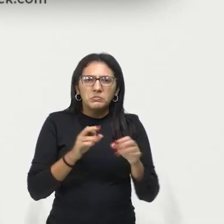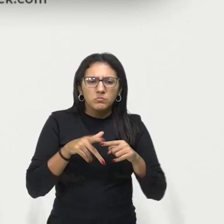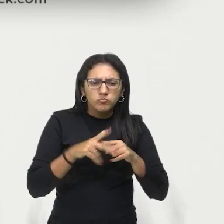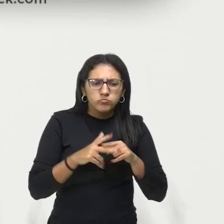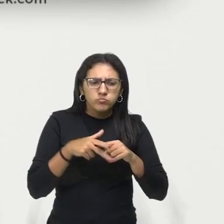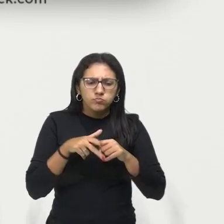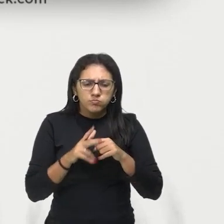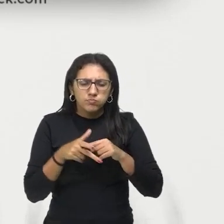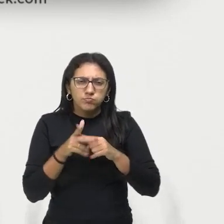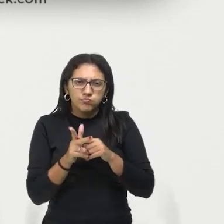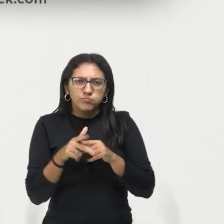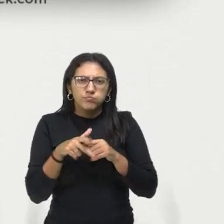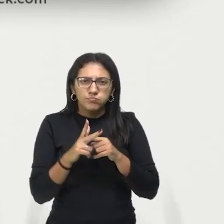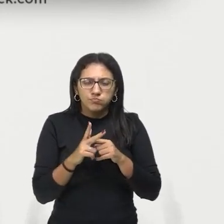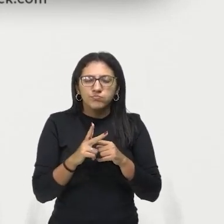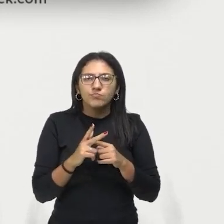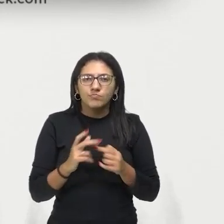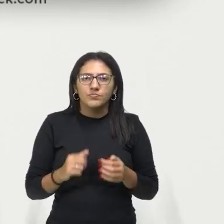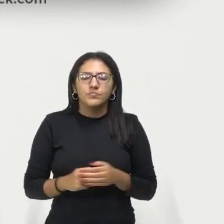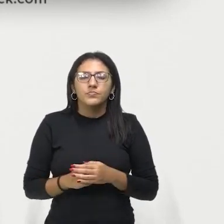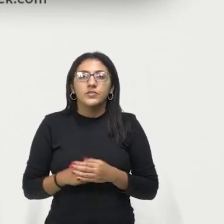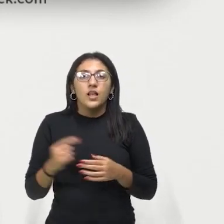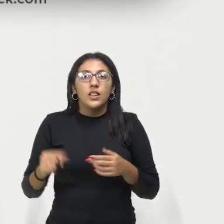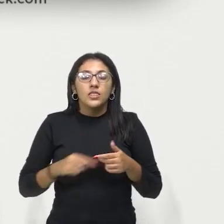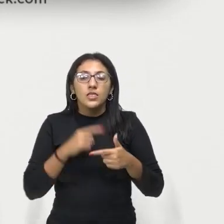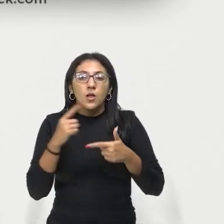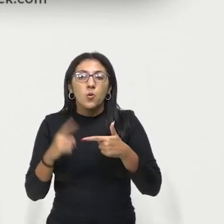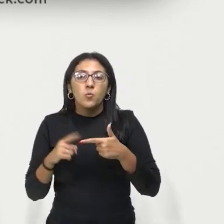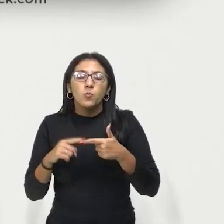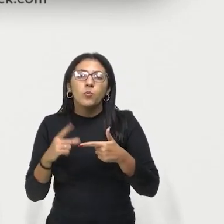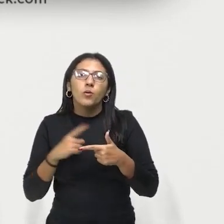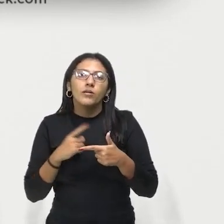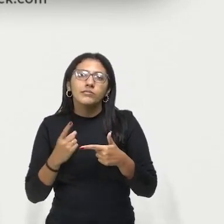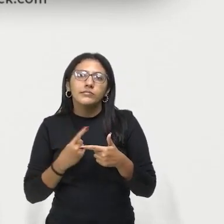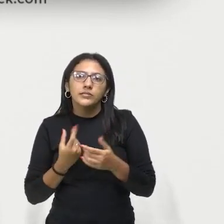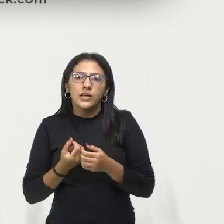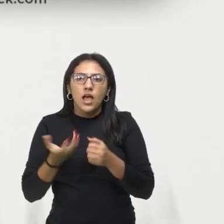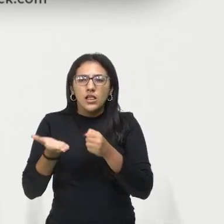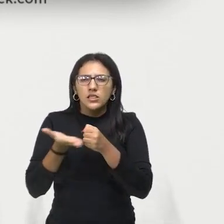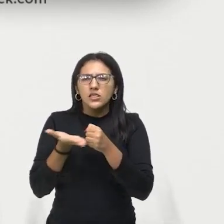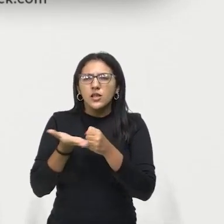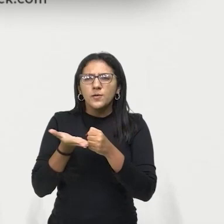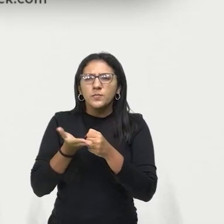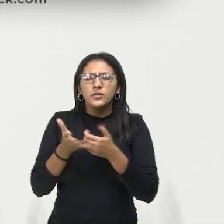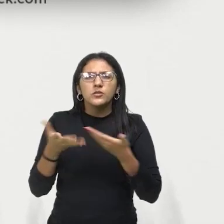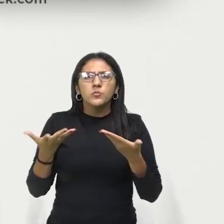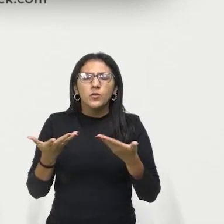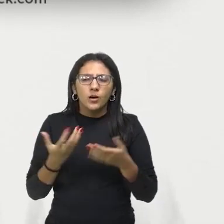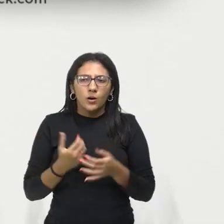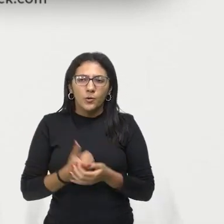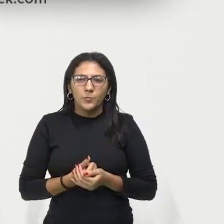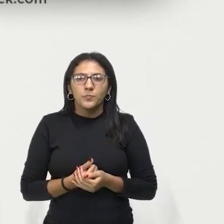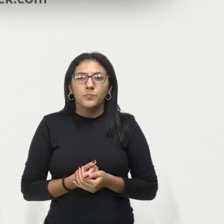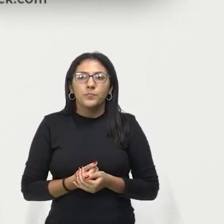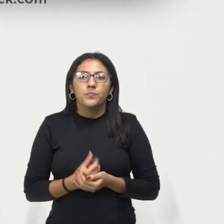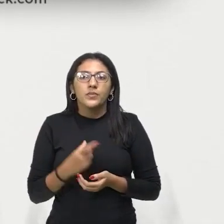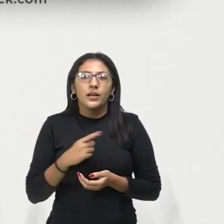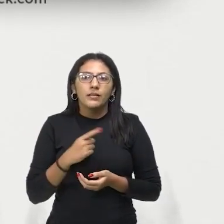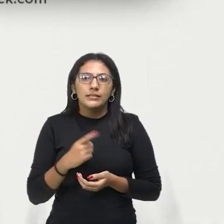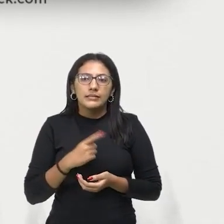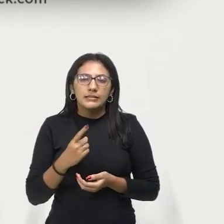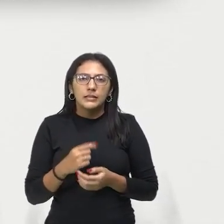industrializados, uma siderúrgica. Temos aí tirando produtos para a indústria de base. Depois vamos ver as